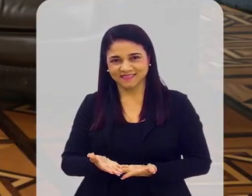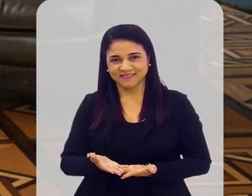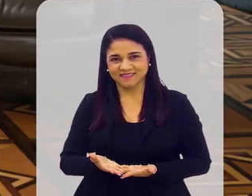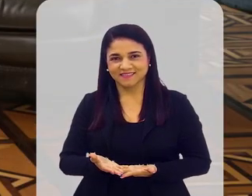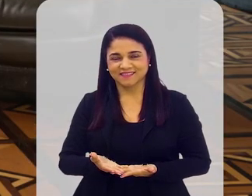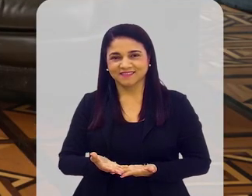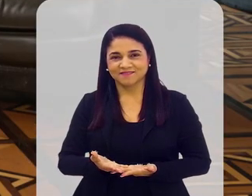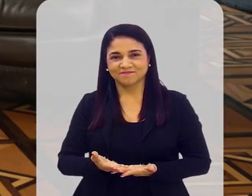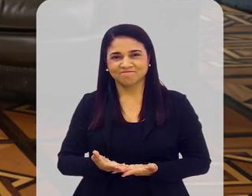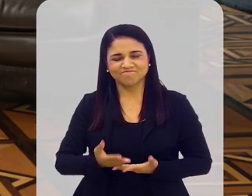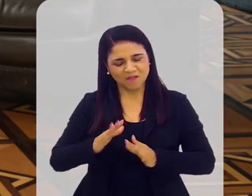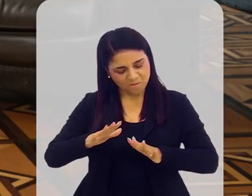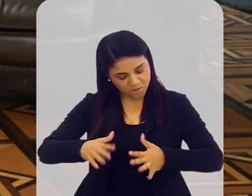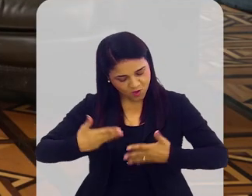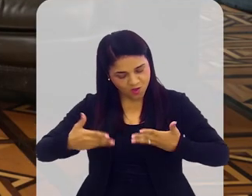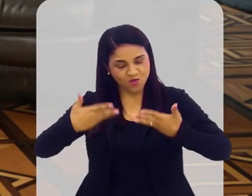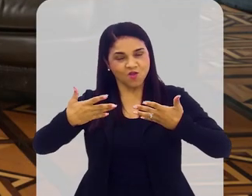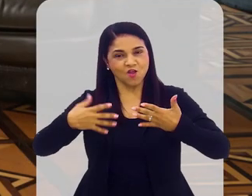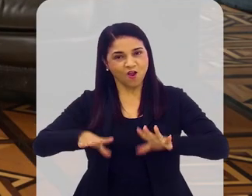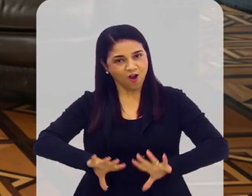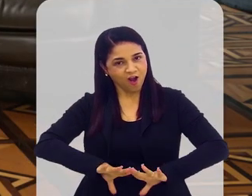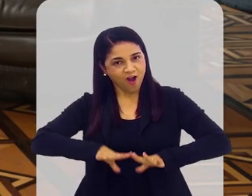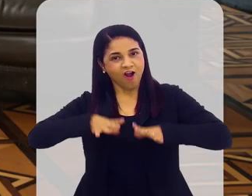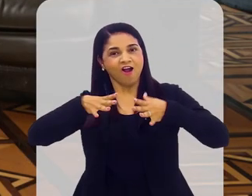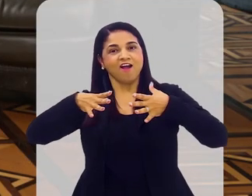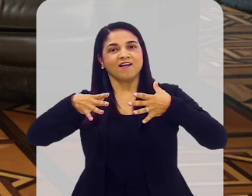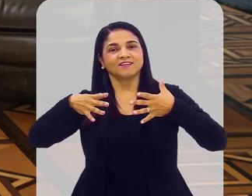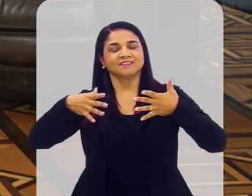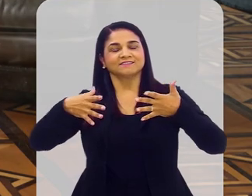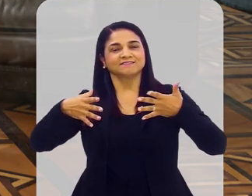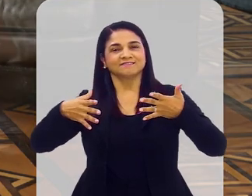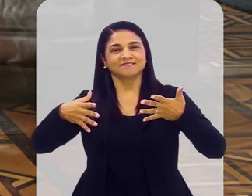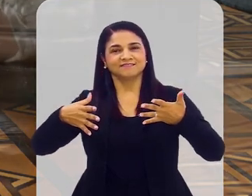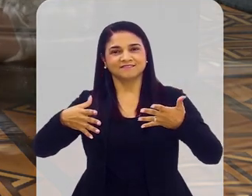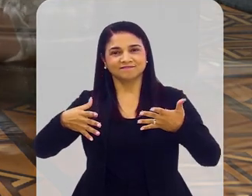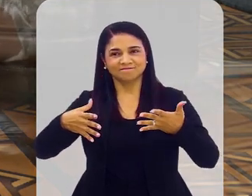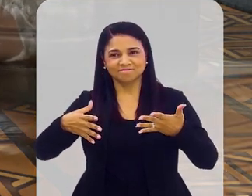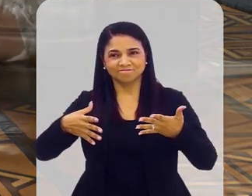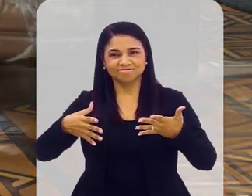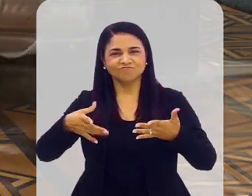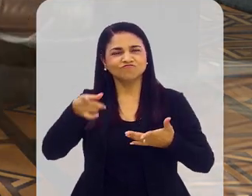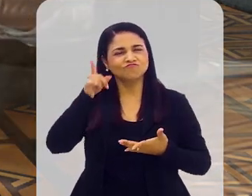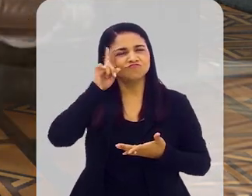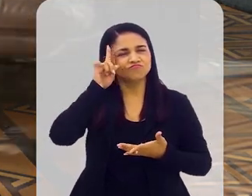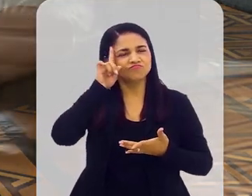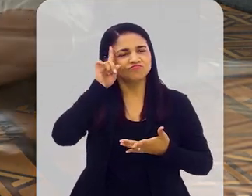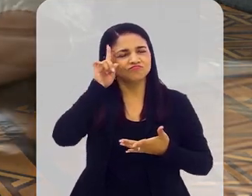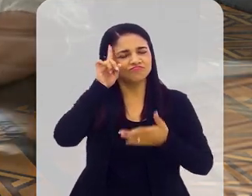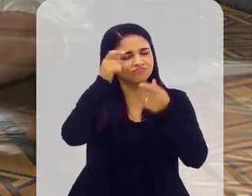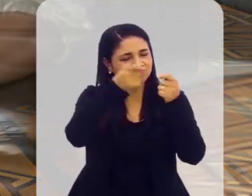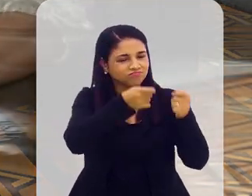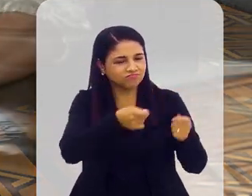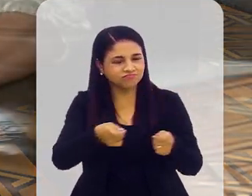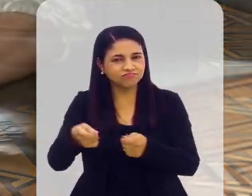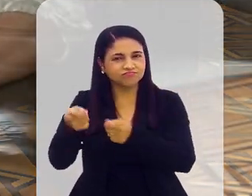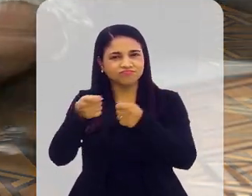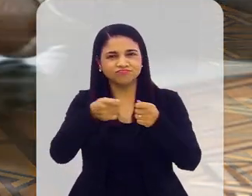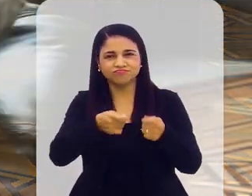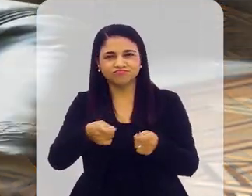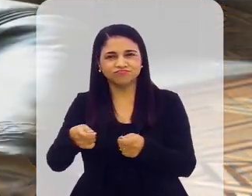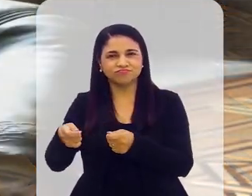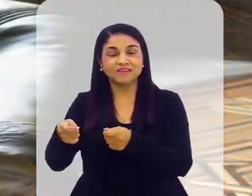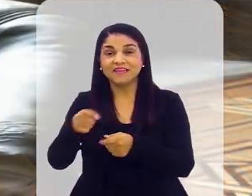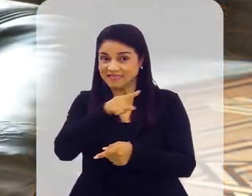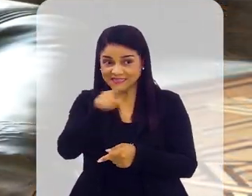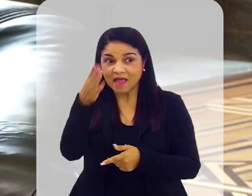Presença me encoraja, me anima todo dia.